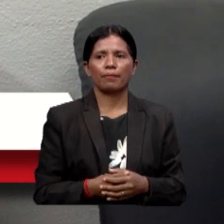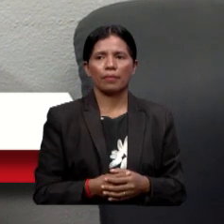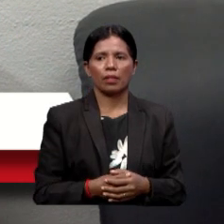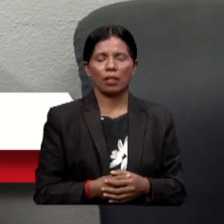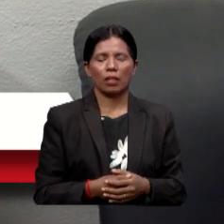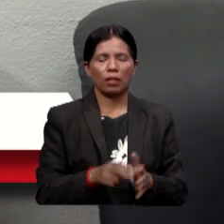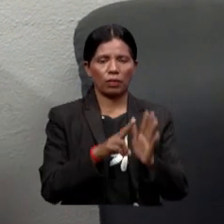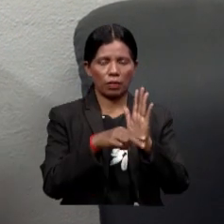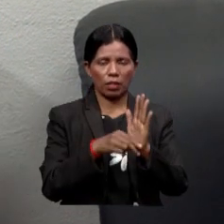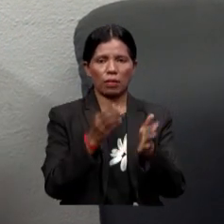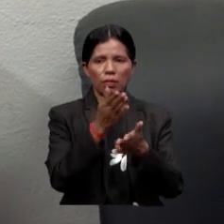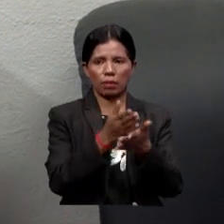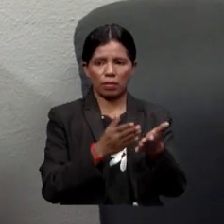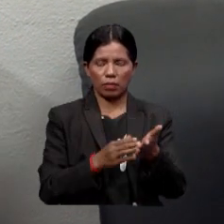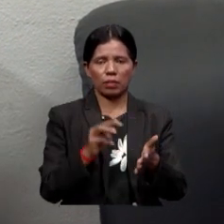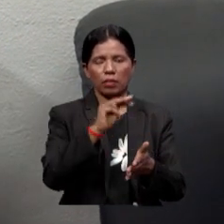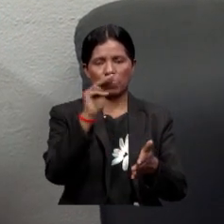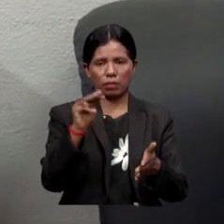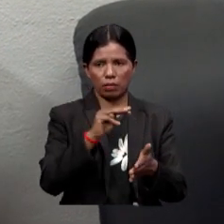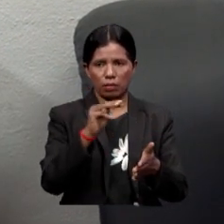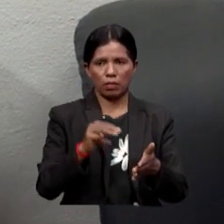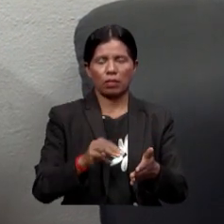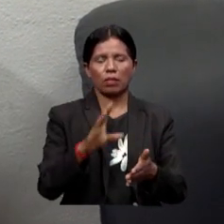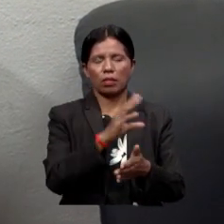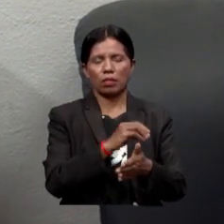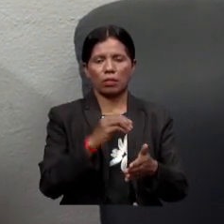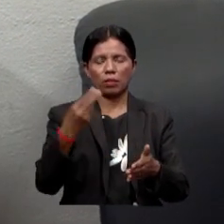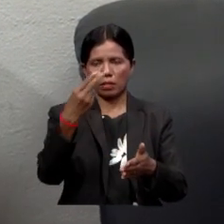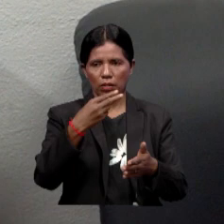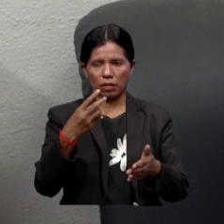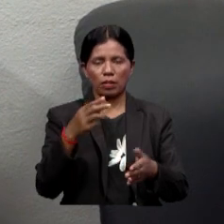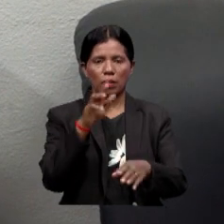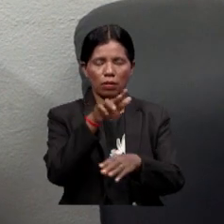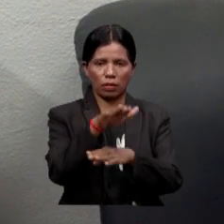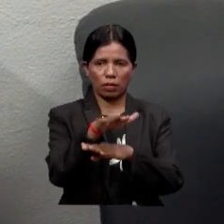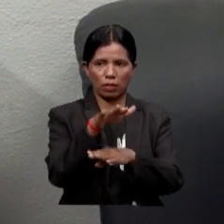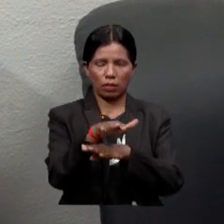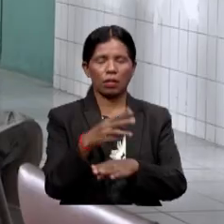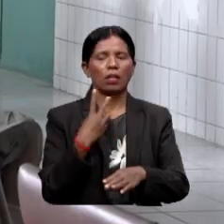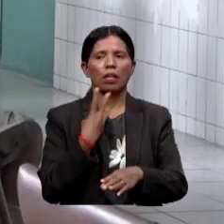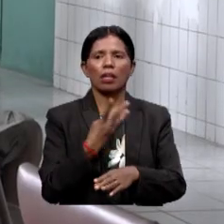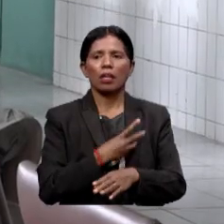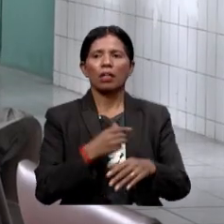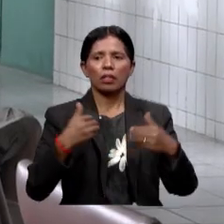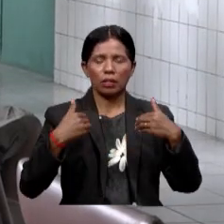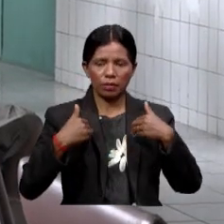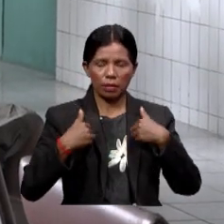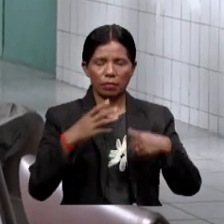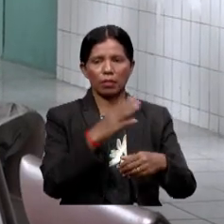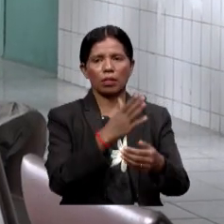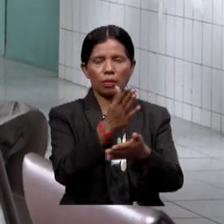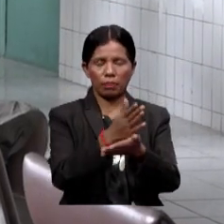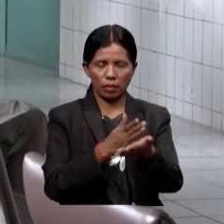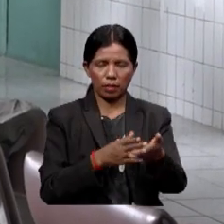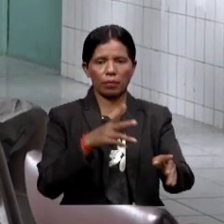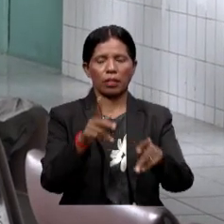de operação, segunda ou quinta. Não é. A minha sempre ia operar,